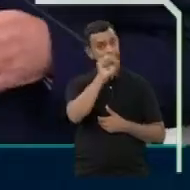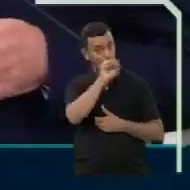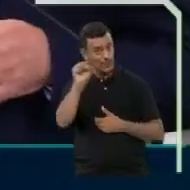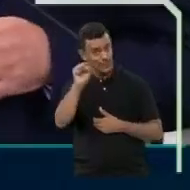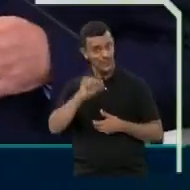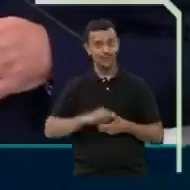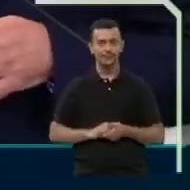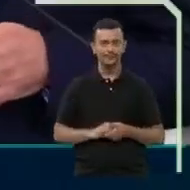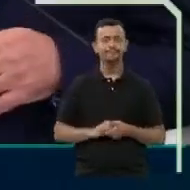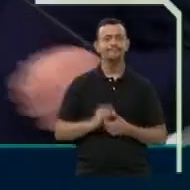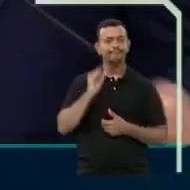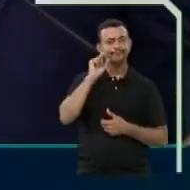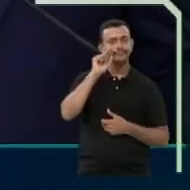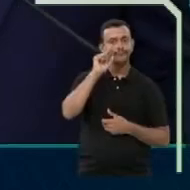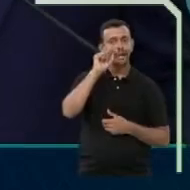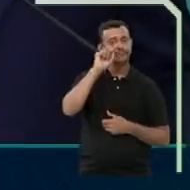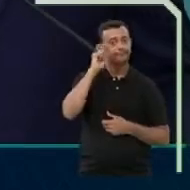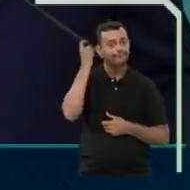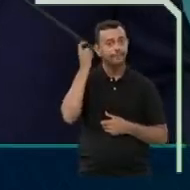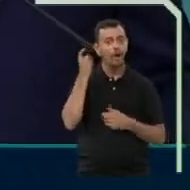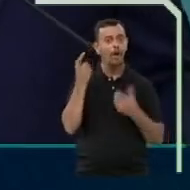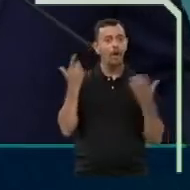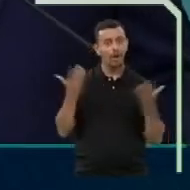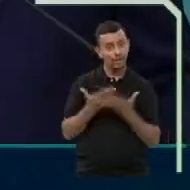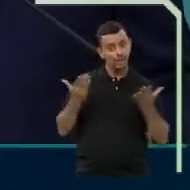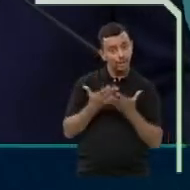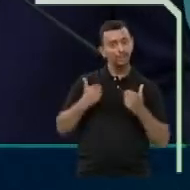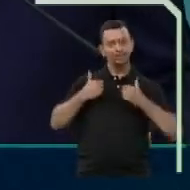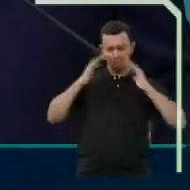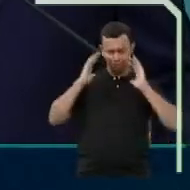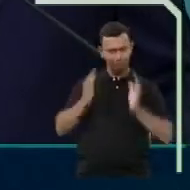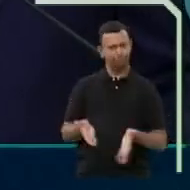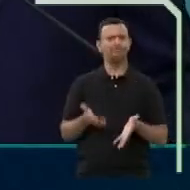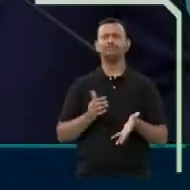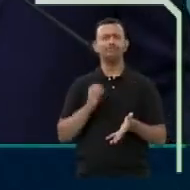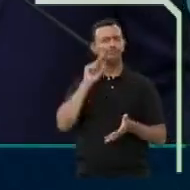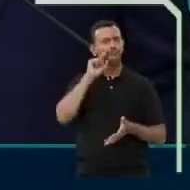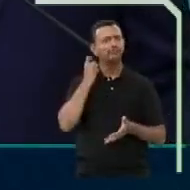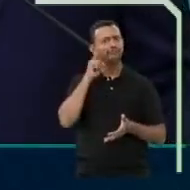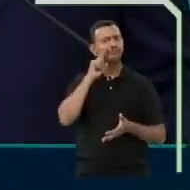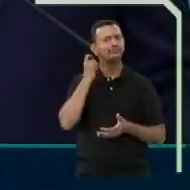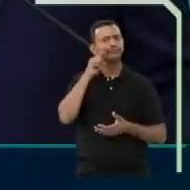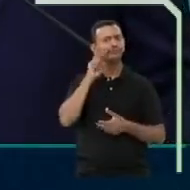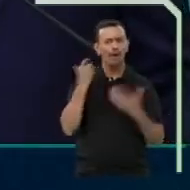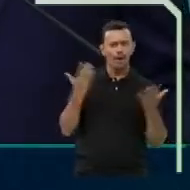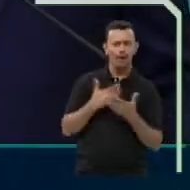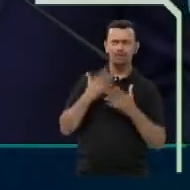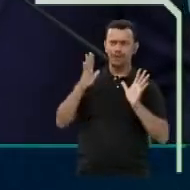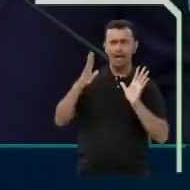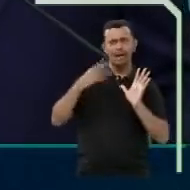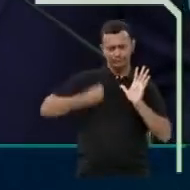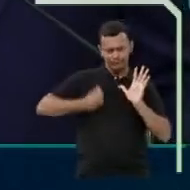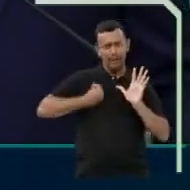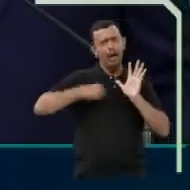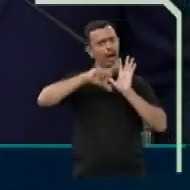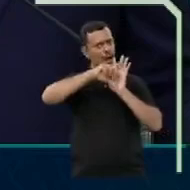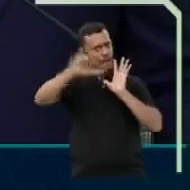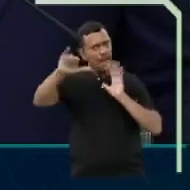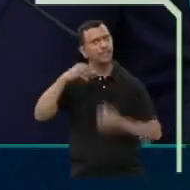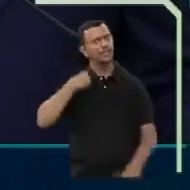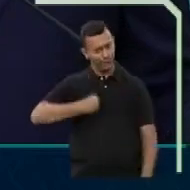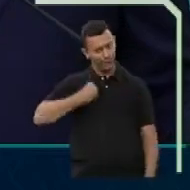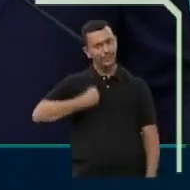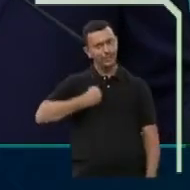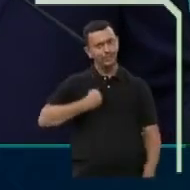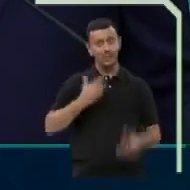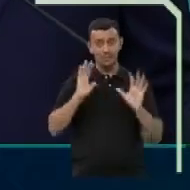por essa razão que nós defendemos a refundação da República. Leis existem, nós as elaboramos supostamente